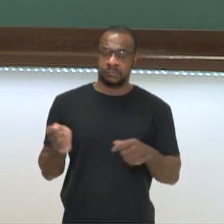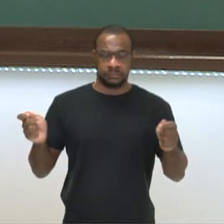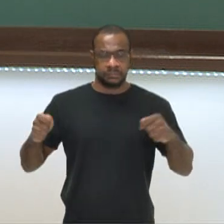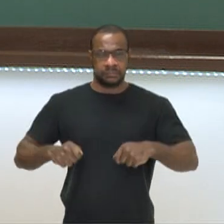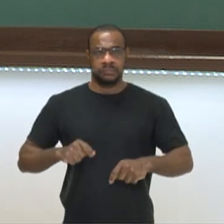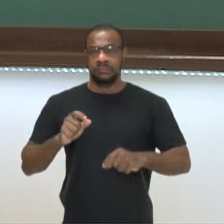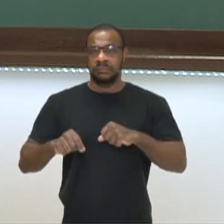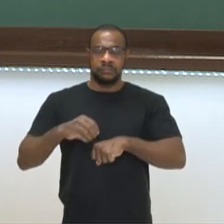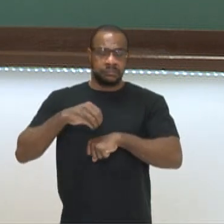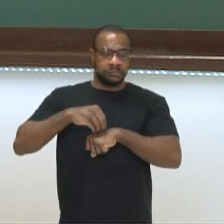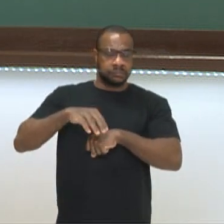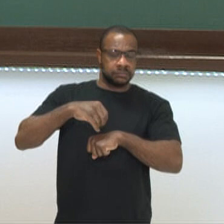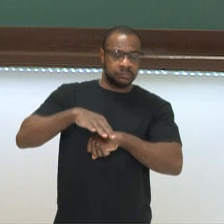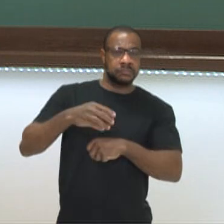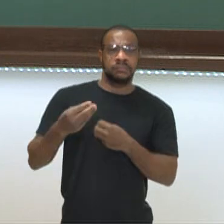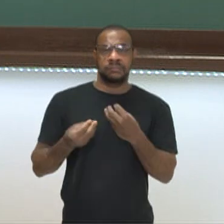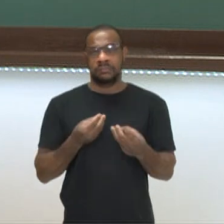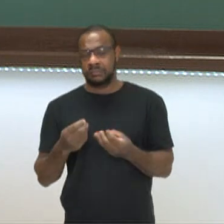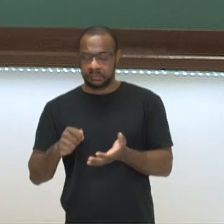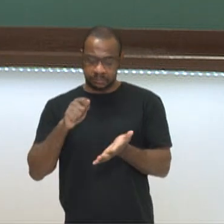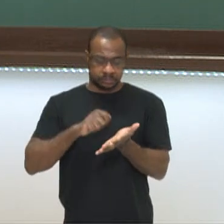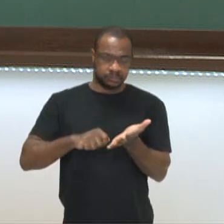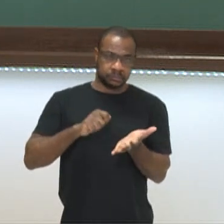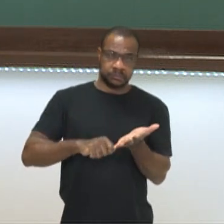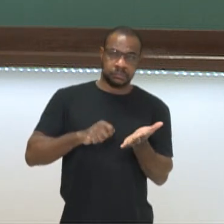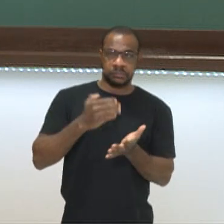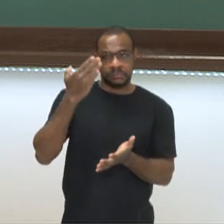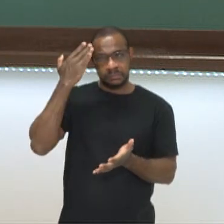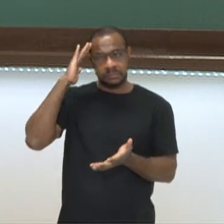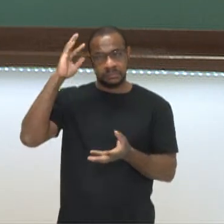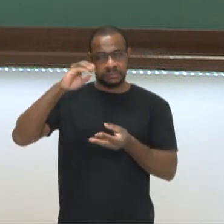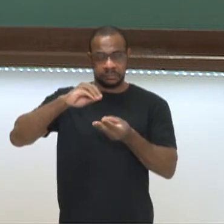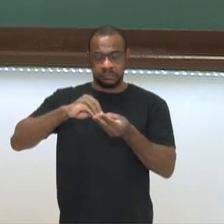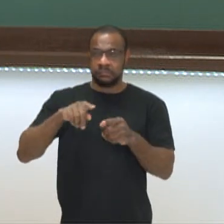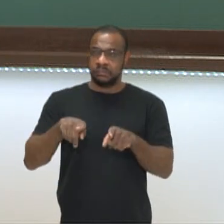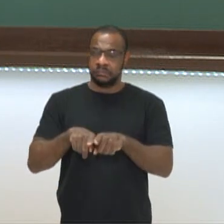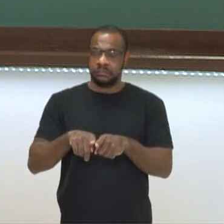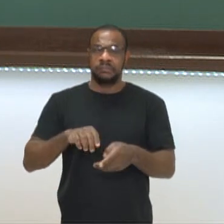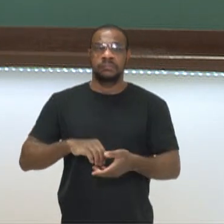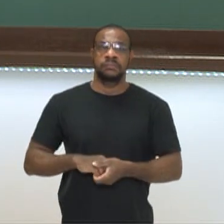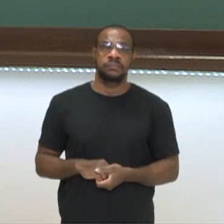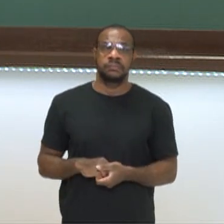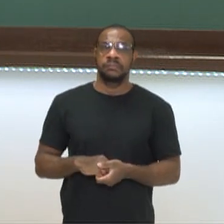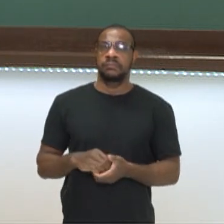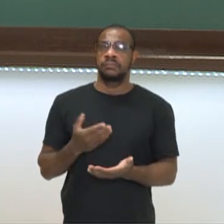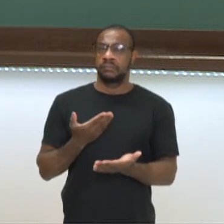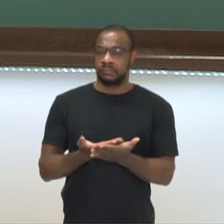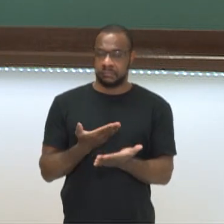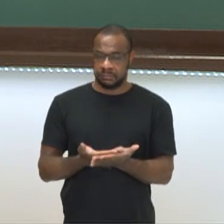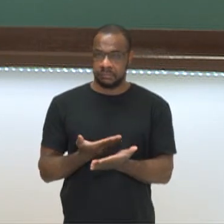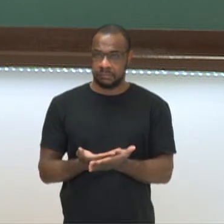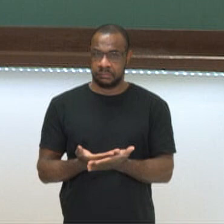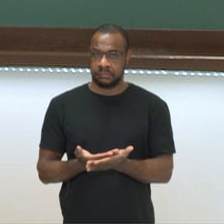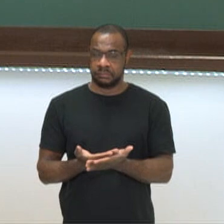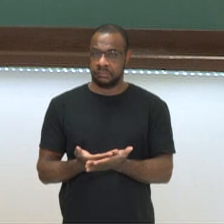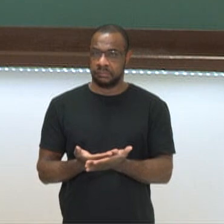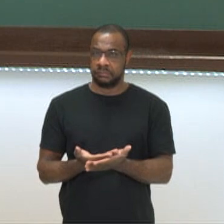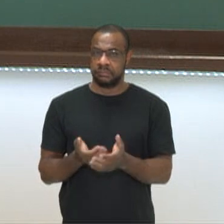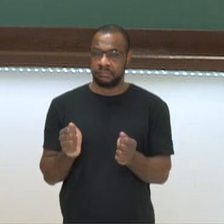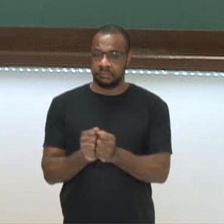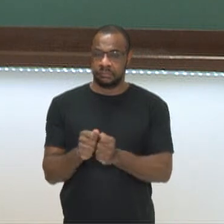capacidade de argumentação, de escrita, de entendimento. Afinal de contas, a aula não é para vocês, a aula é